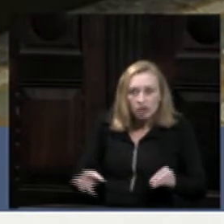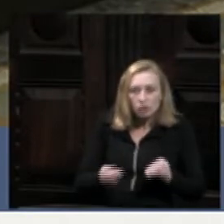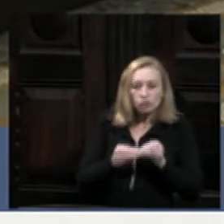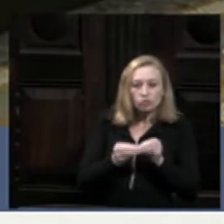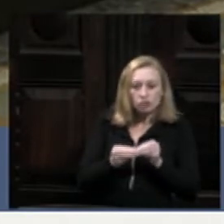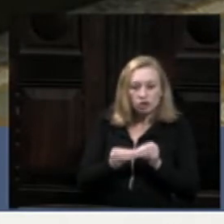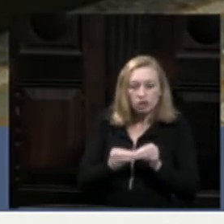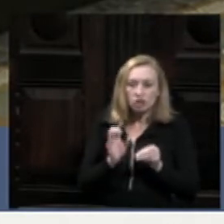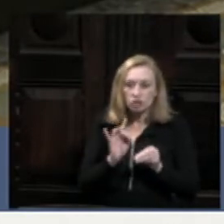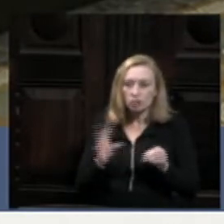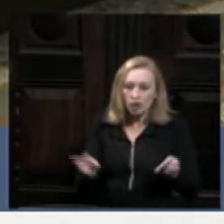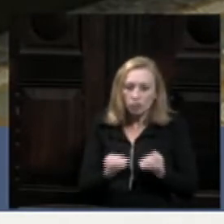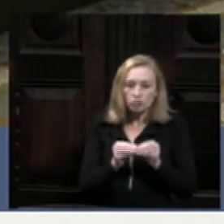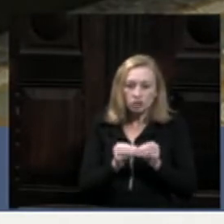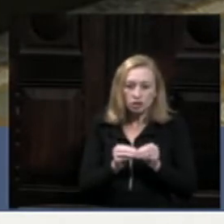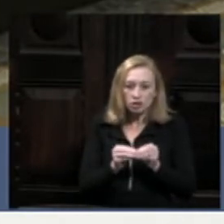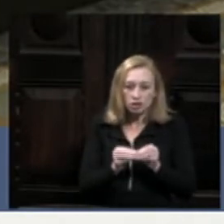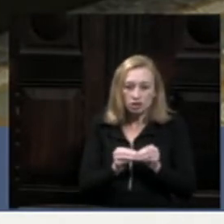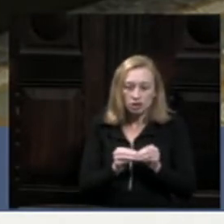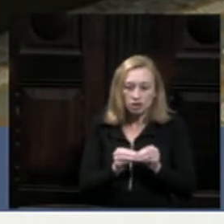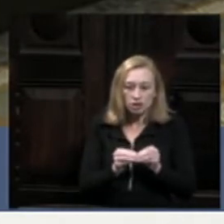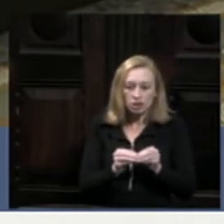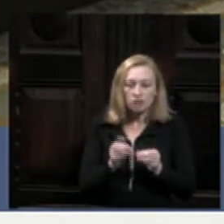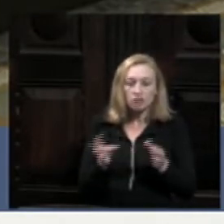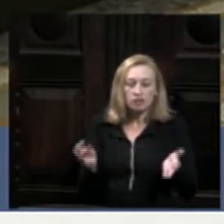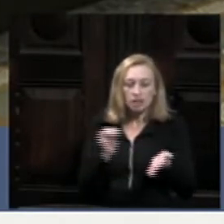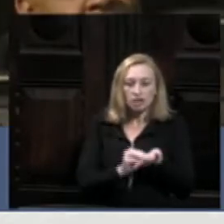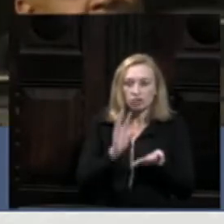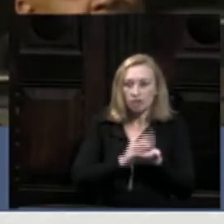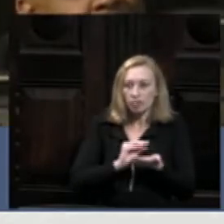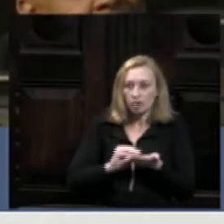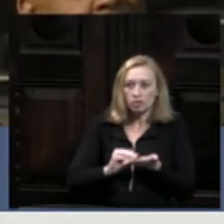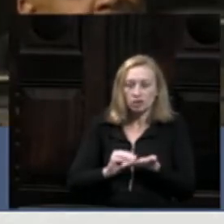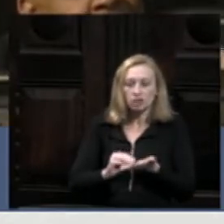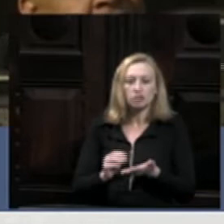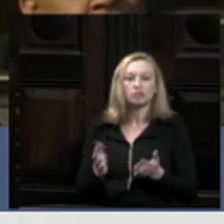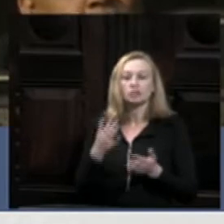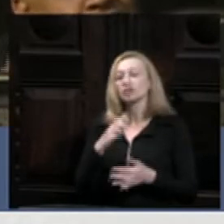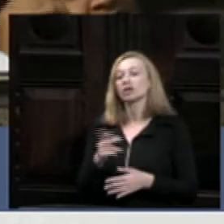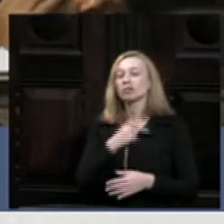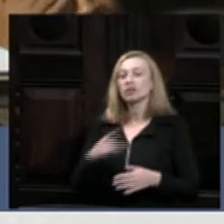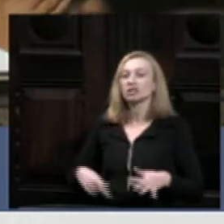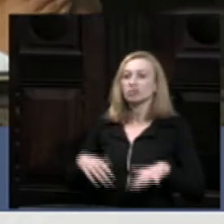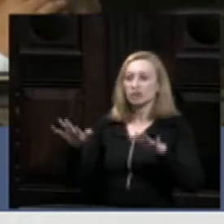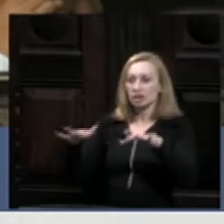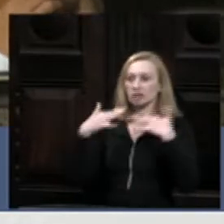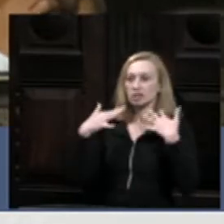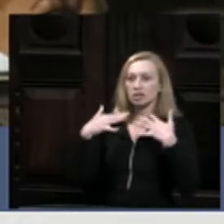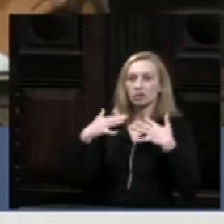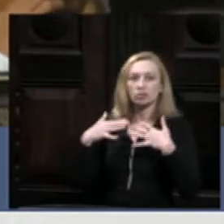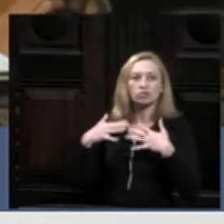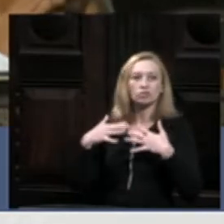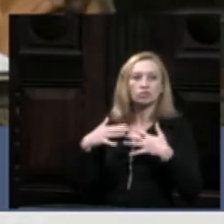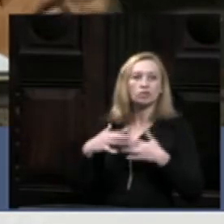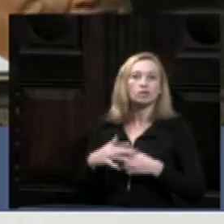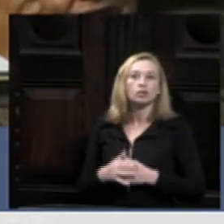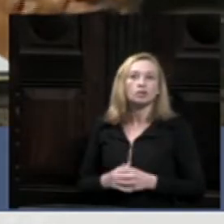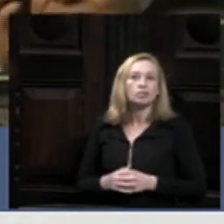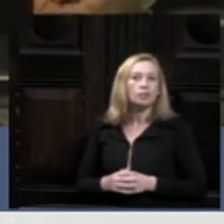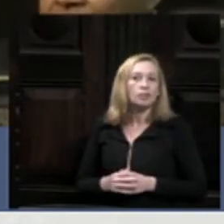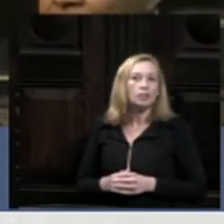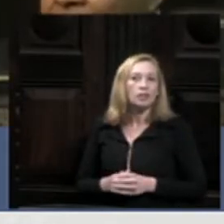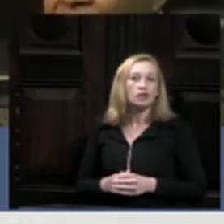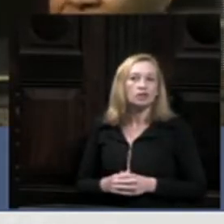eu mesmo. Só para registrar. Aparece lá dentro da pauta, não aparece no sumário. Presidente, chama atenção, assessoria aqui, taquigrafia.